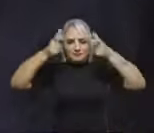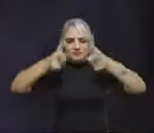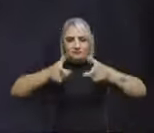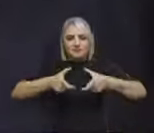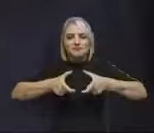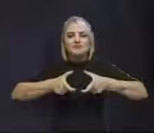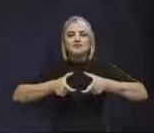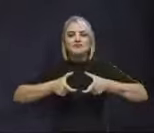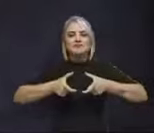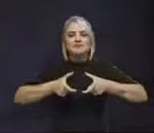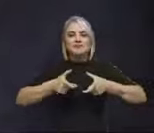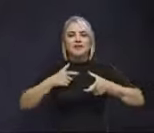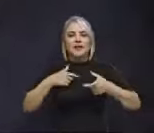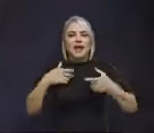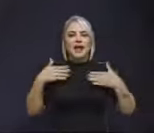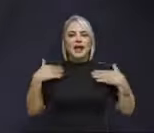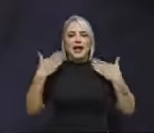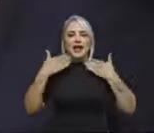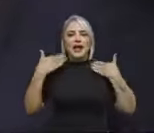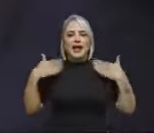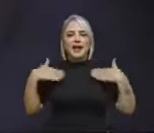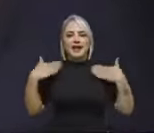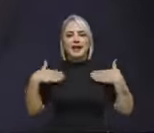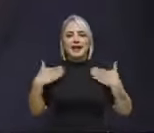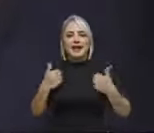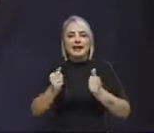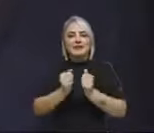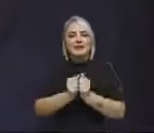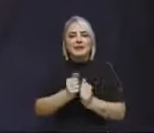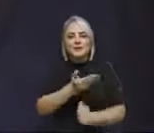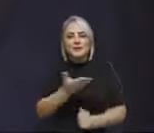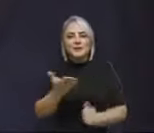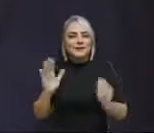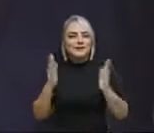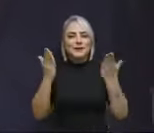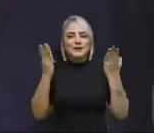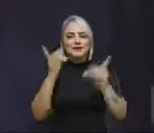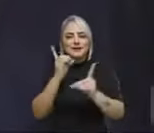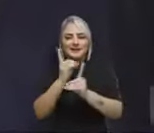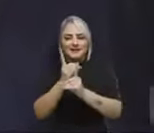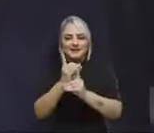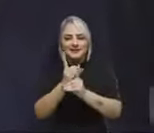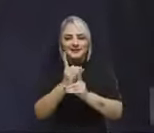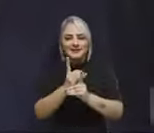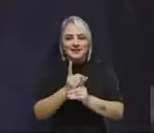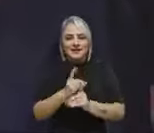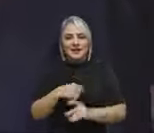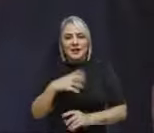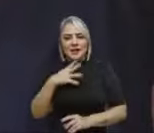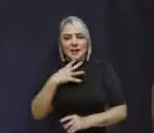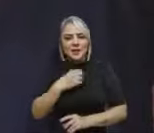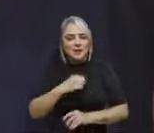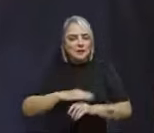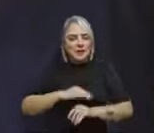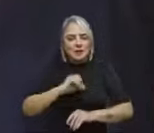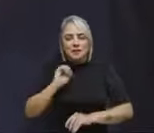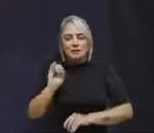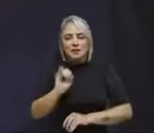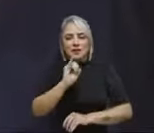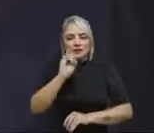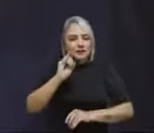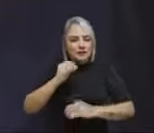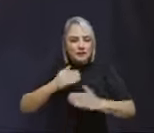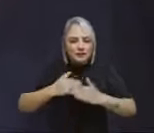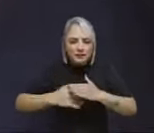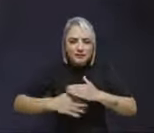pela alegria de estarmos como tantos e tantos festejando este encontro, que me parece marcante na caminhada política que